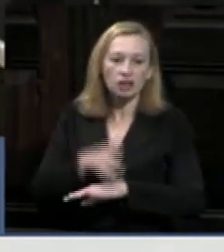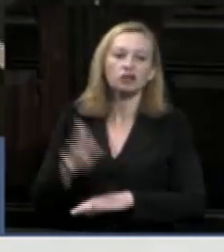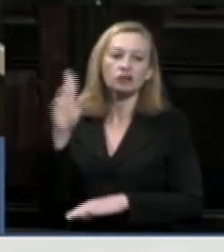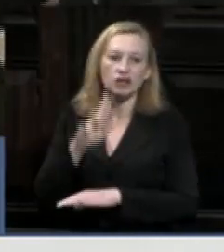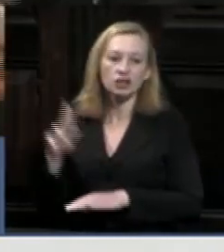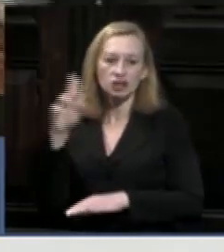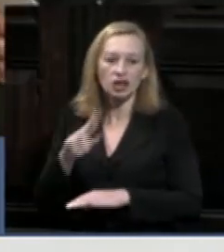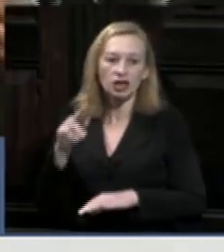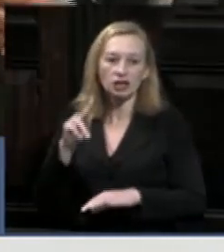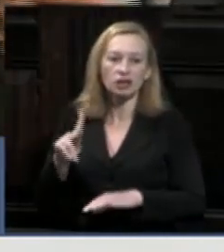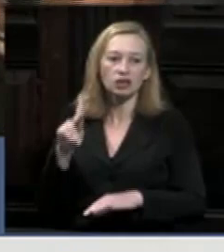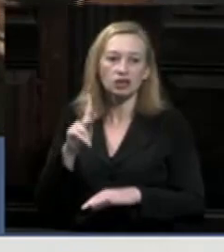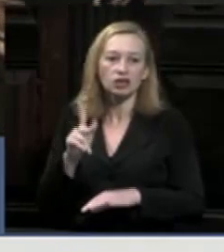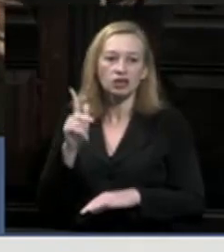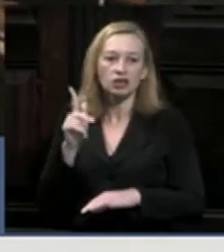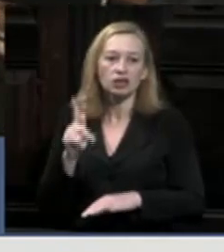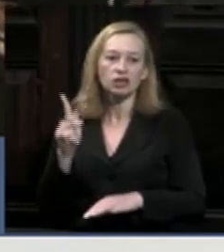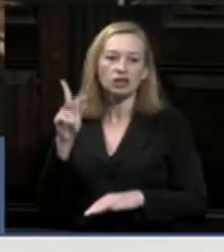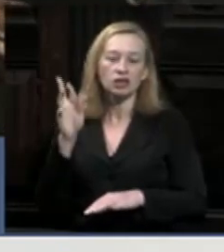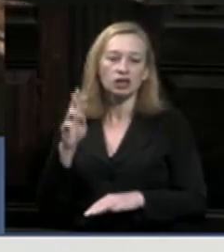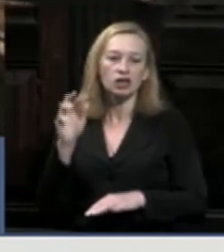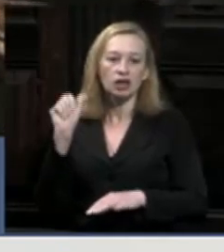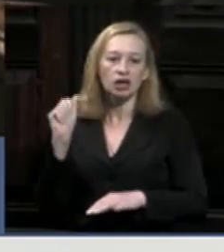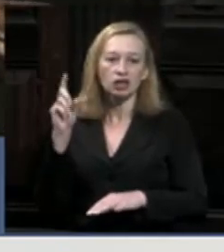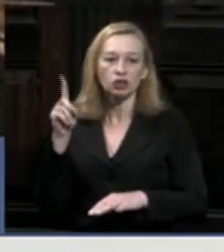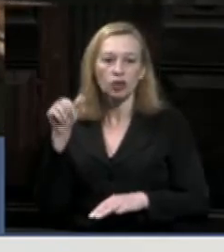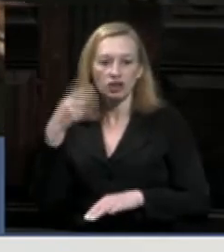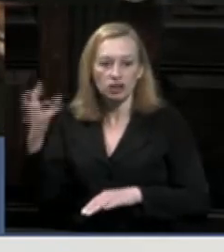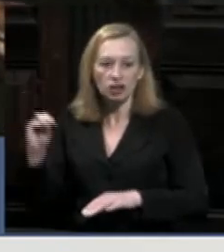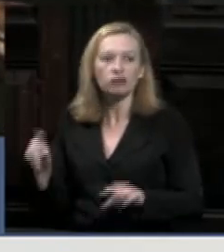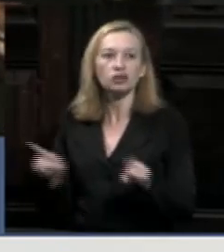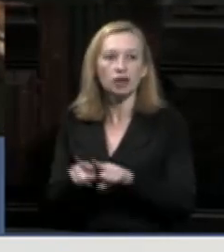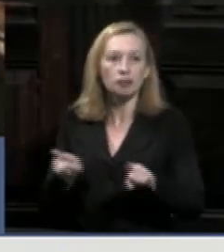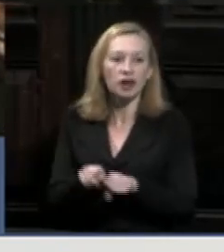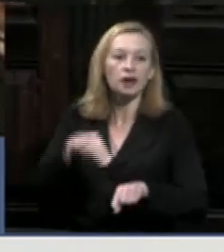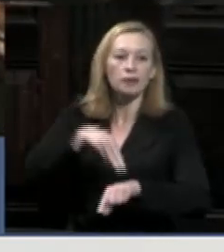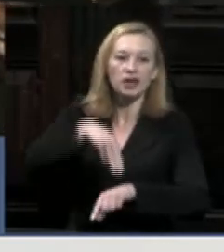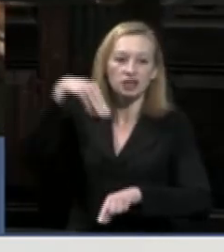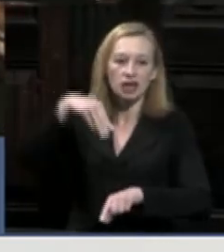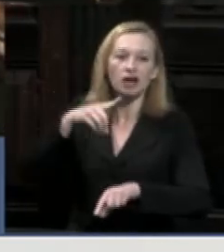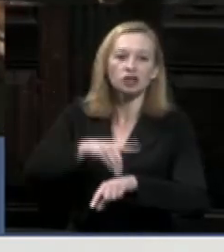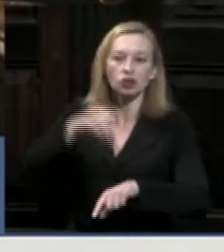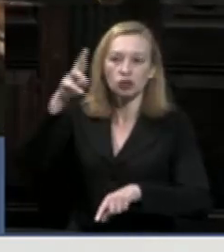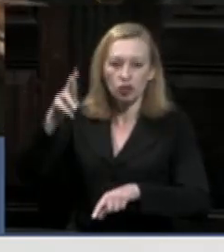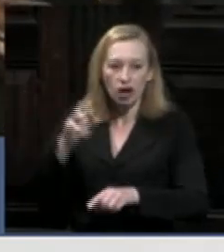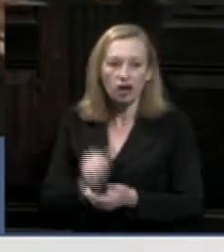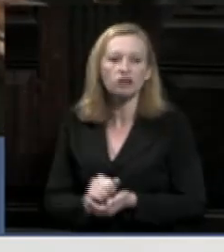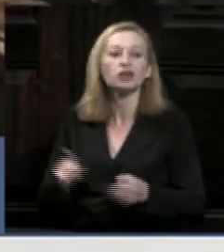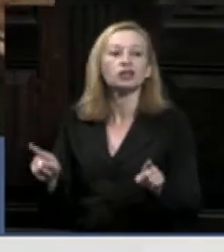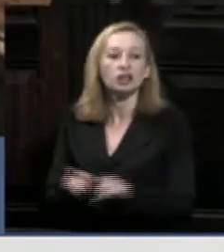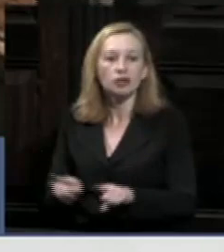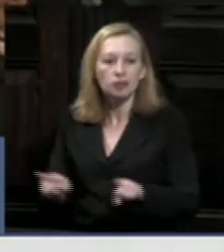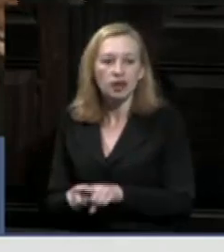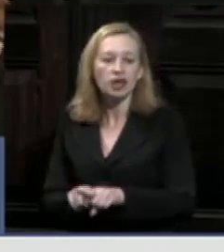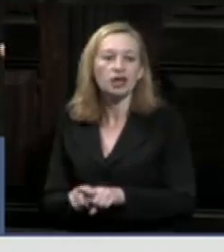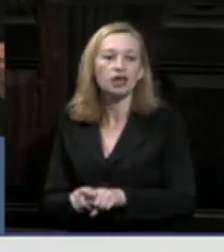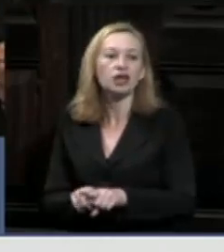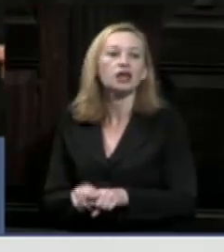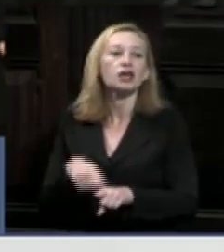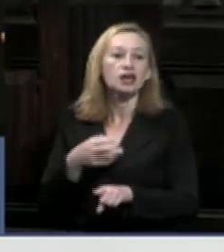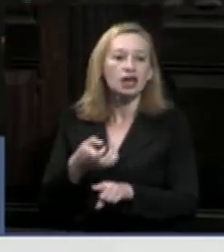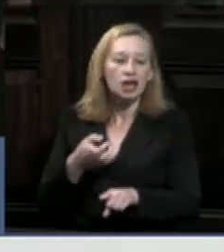também nos cursos de mestrado e doutorado assim como a gente nem cresceu a universidade a gente tem que negret